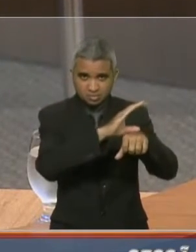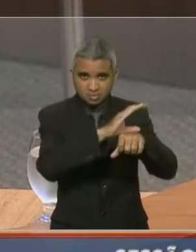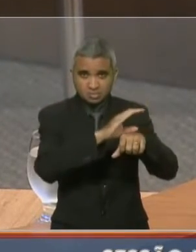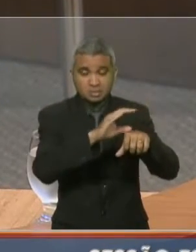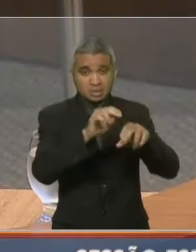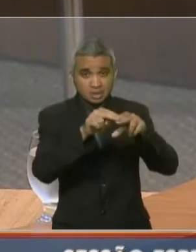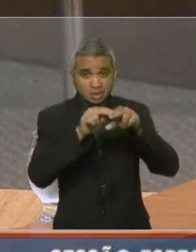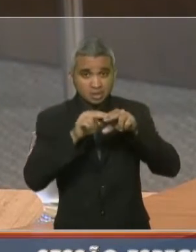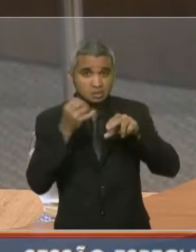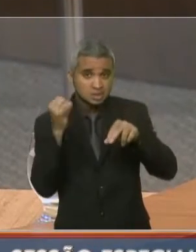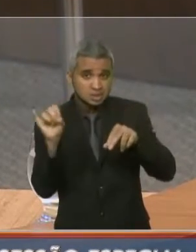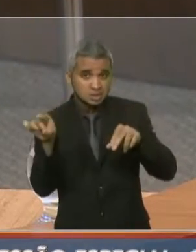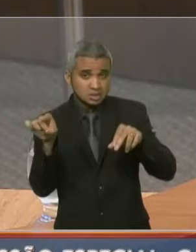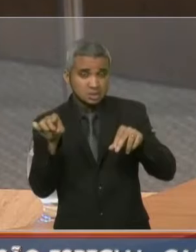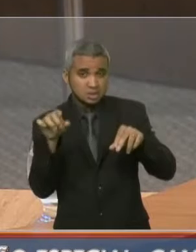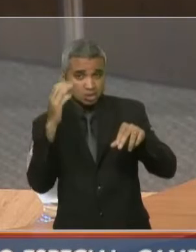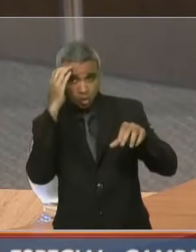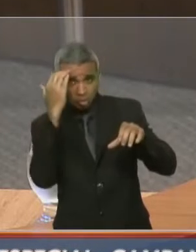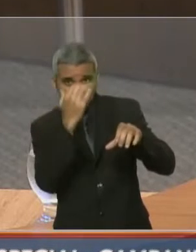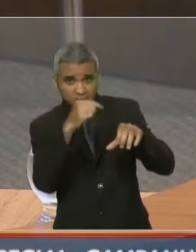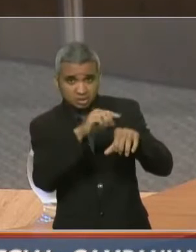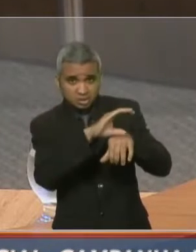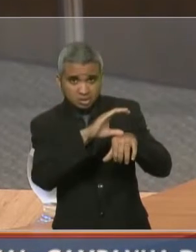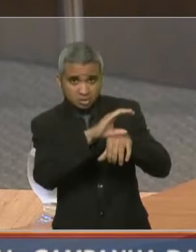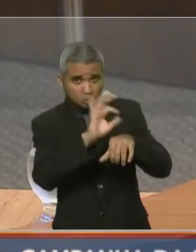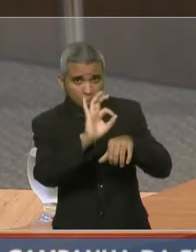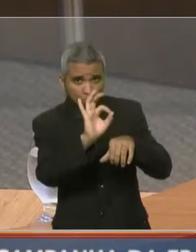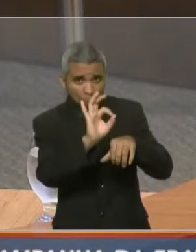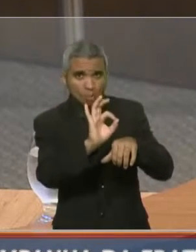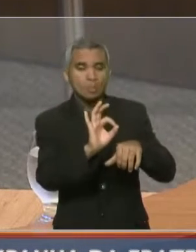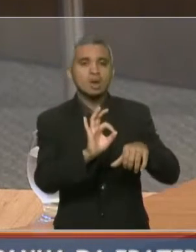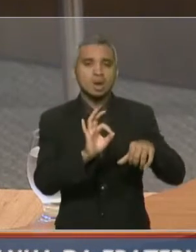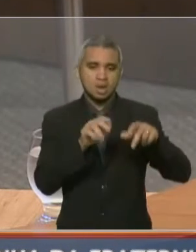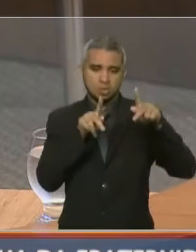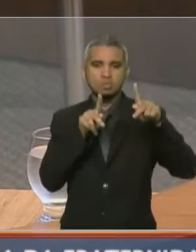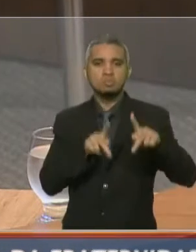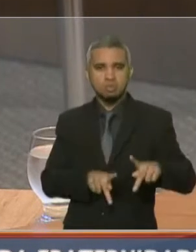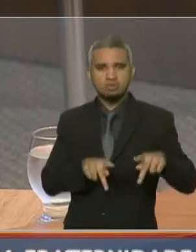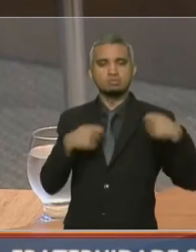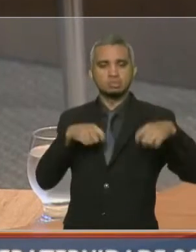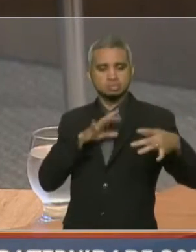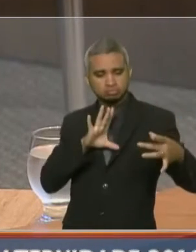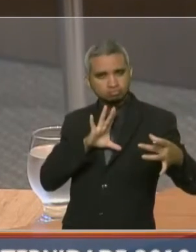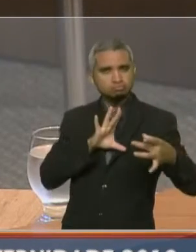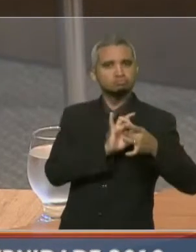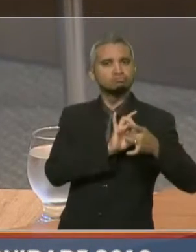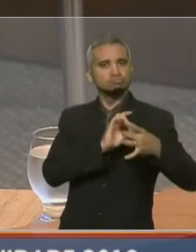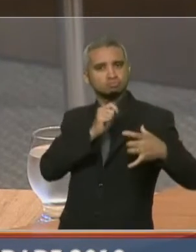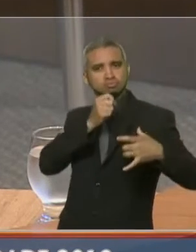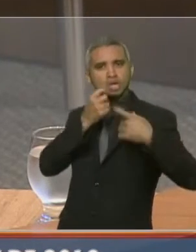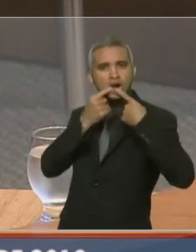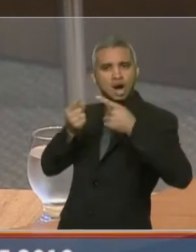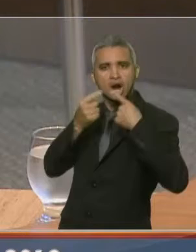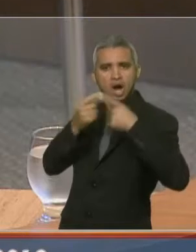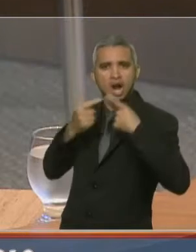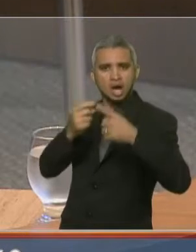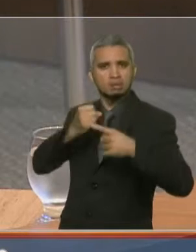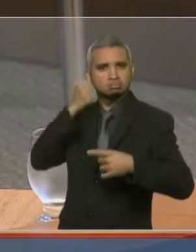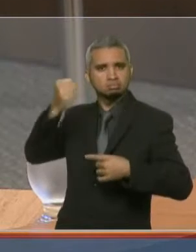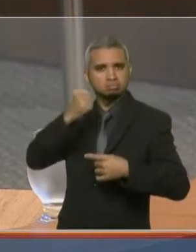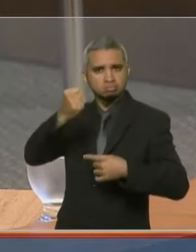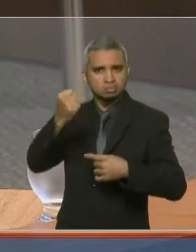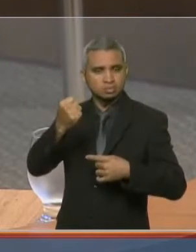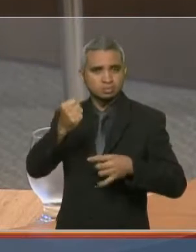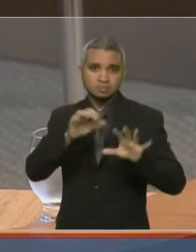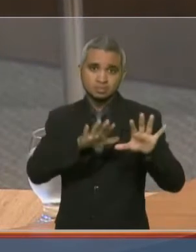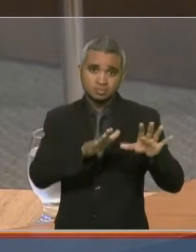civil, os parlamentares devem juntar as forças para fazer acontecer. As políticas de governo são específicas de cada